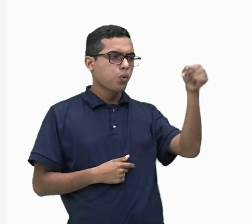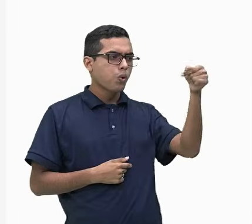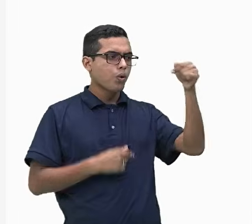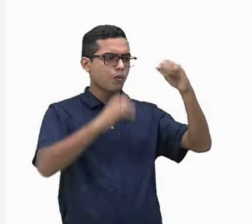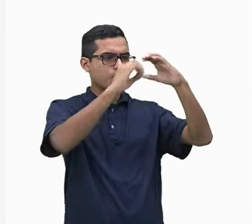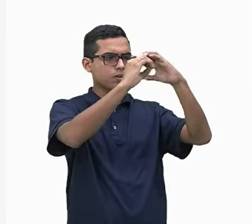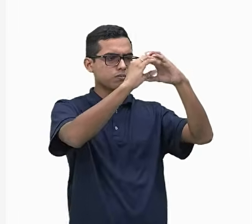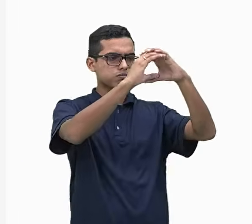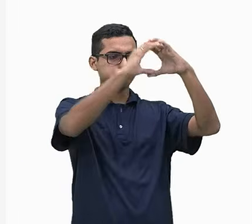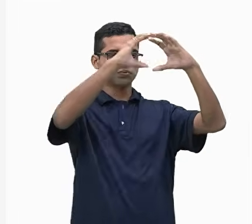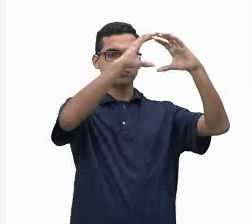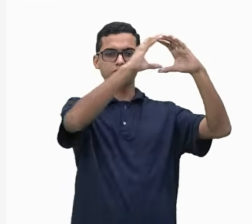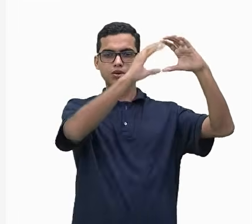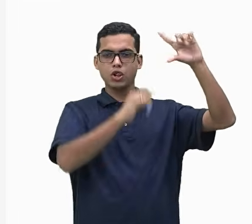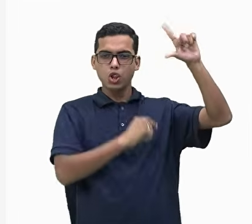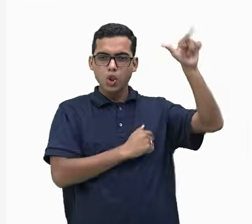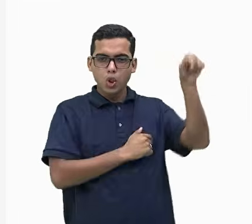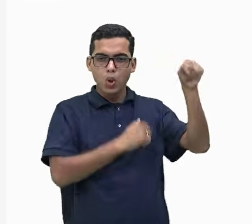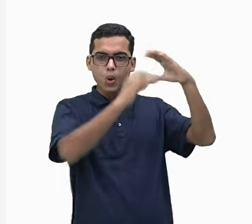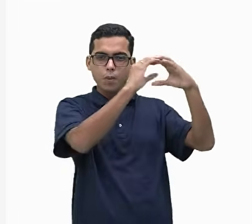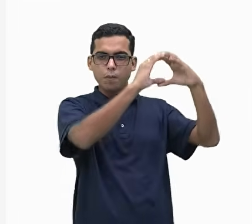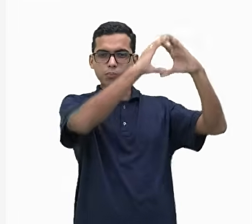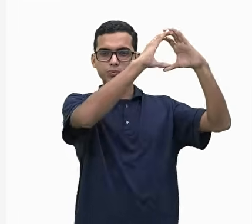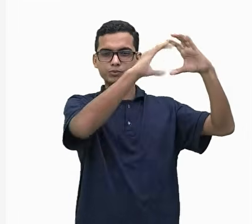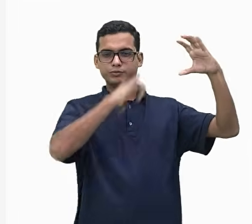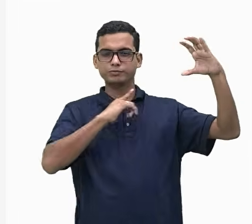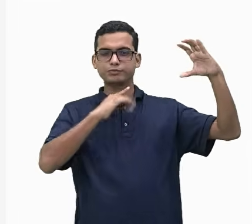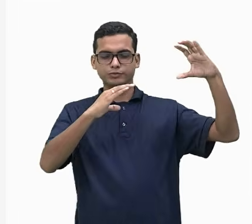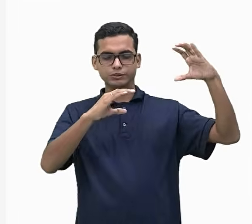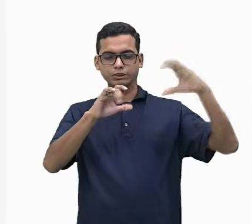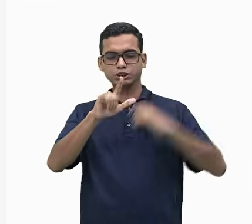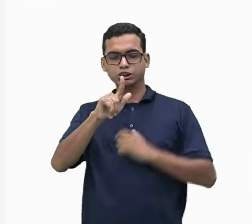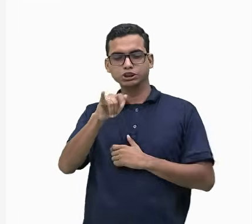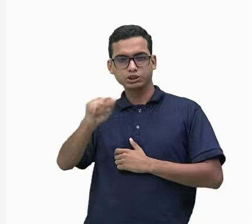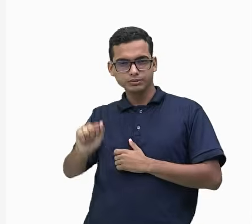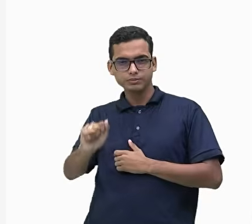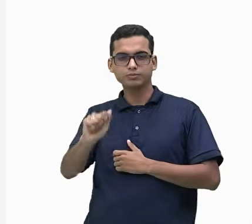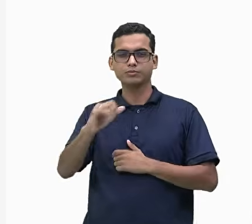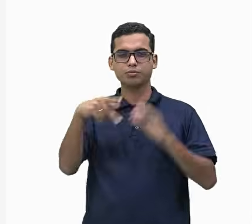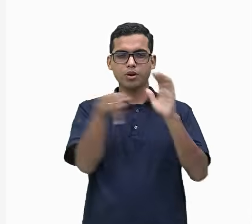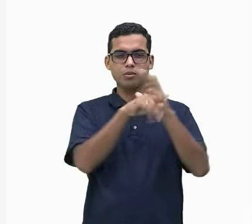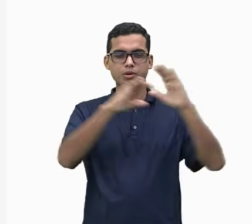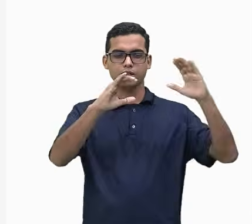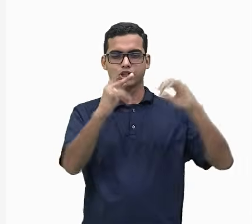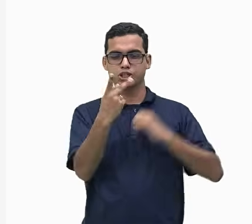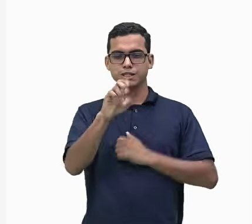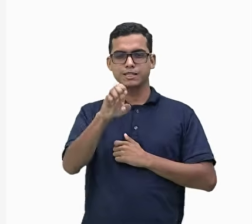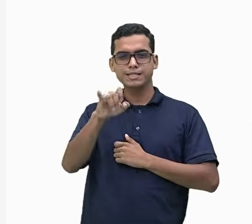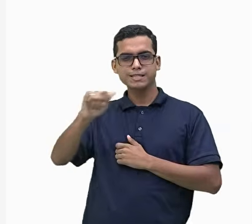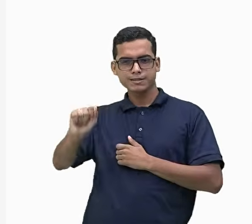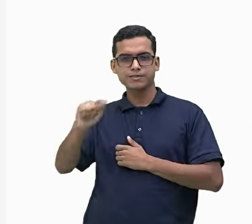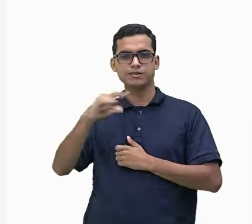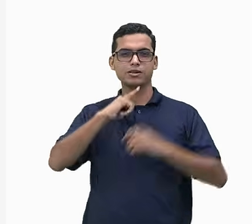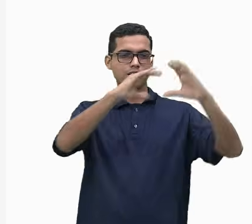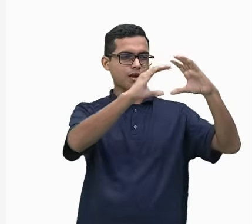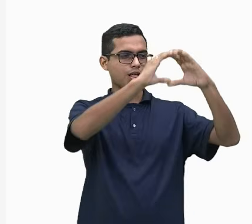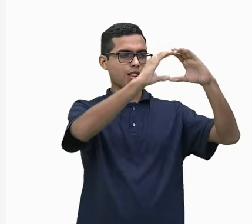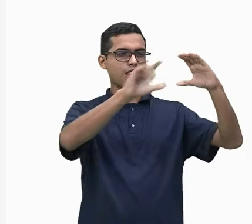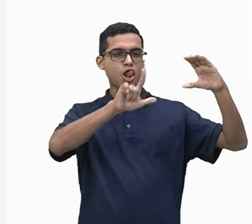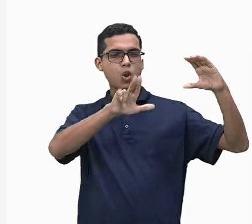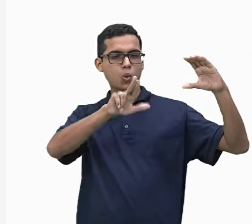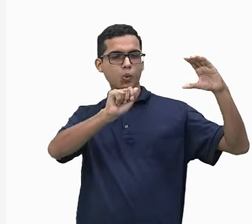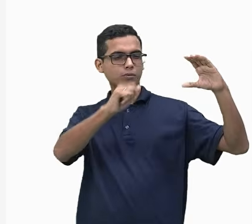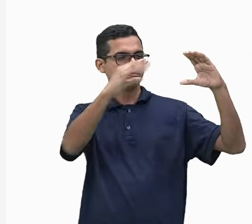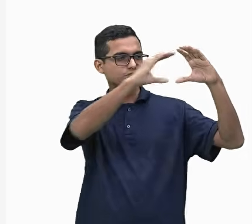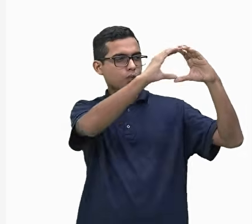estiver limpo, ali sem nuvem o céu, a gente pode observar, procurar realmente essas estrelas que acabam brilhando